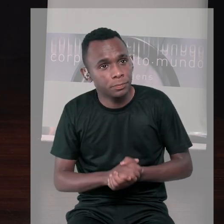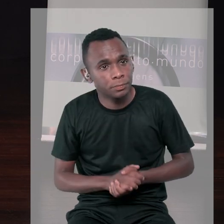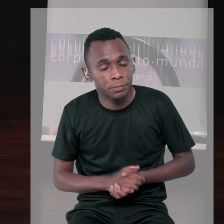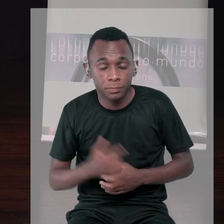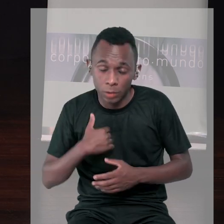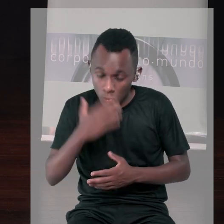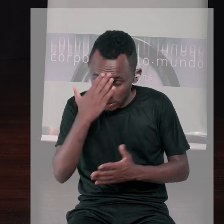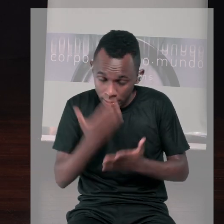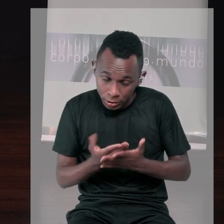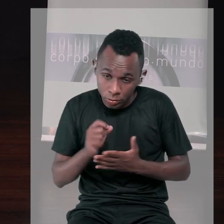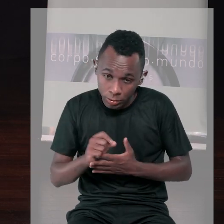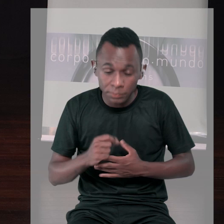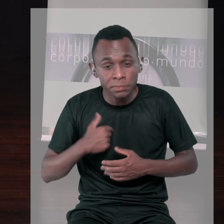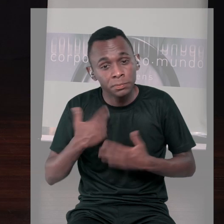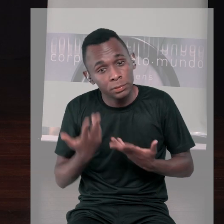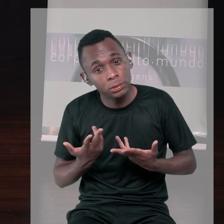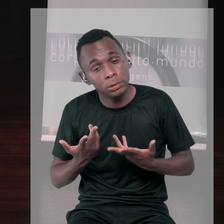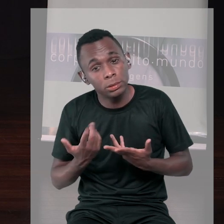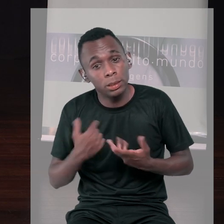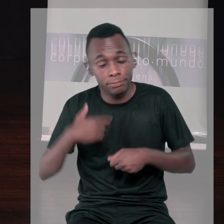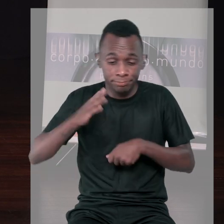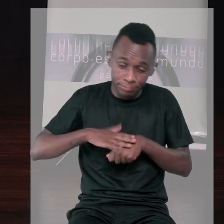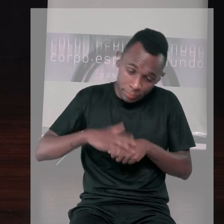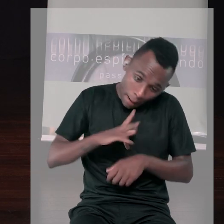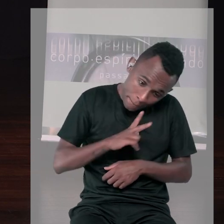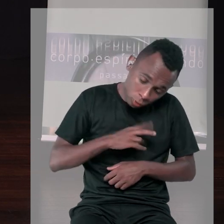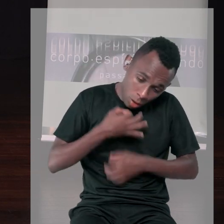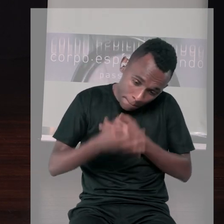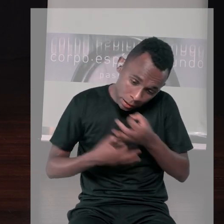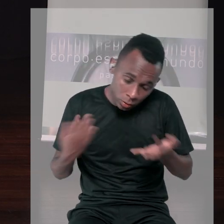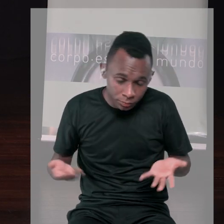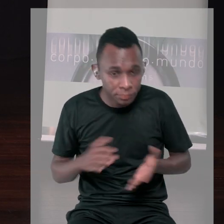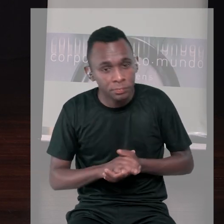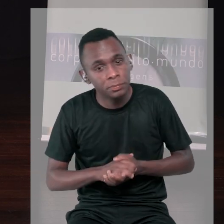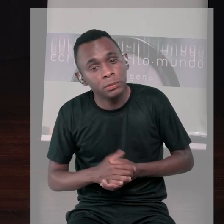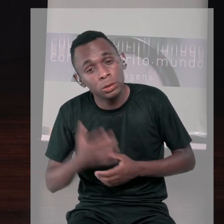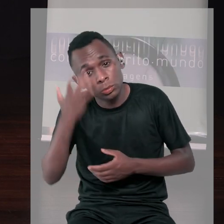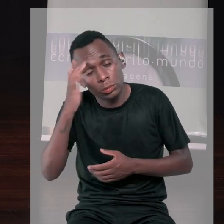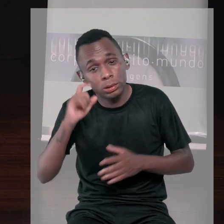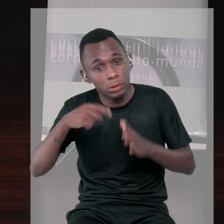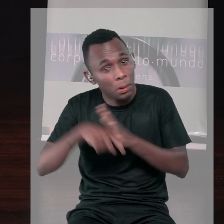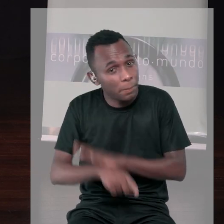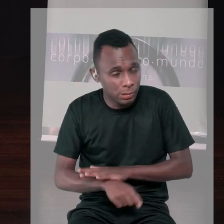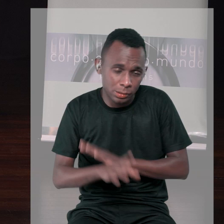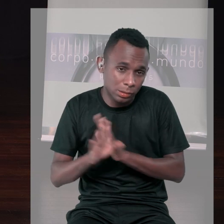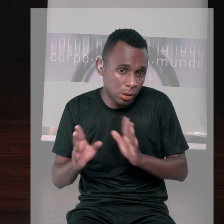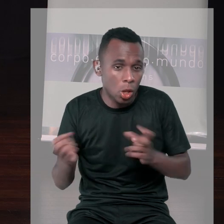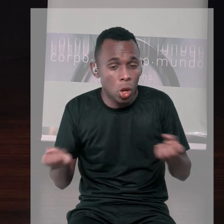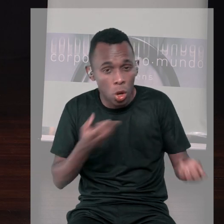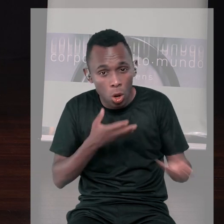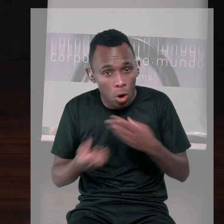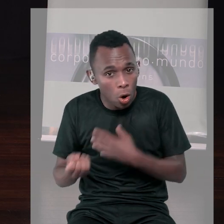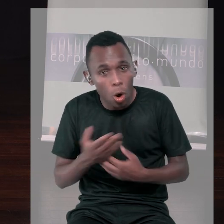de tomada de posição, né? E eu não sou um conhecedor, você sabe disso, né? Dos novos debates sobre